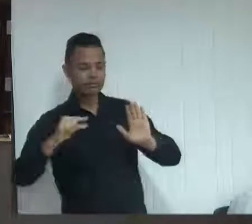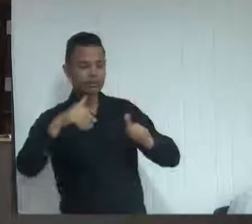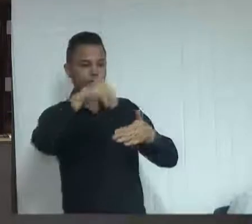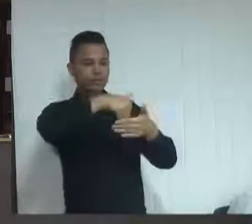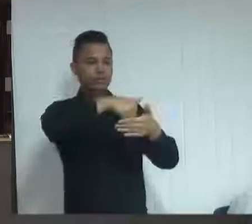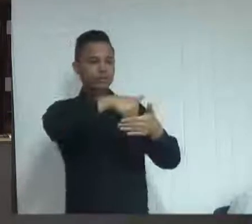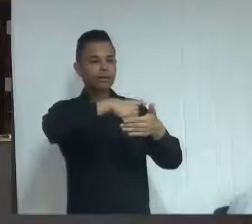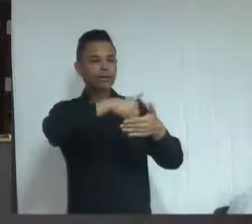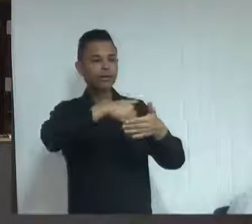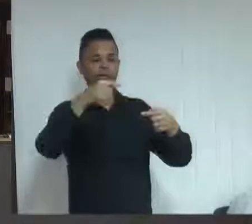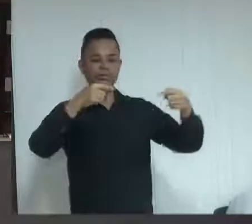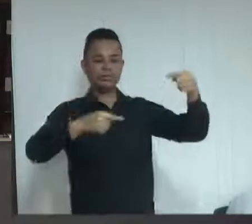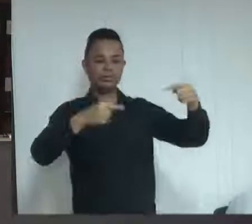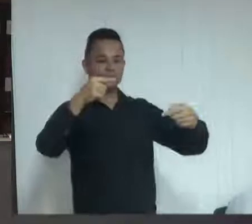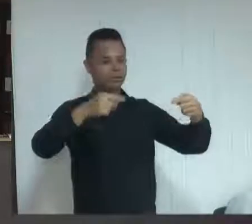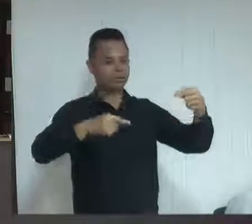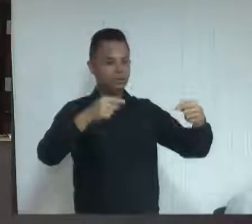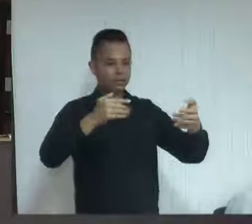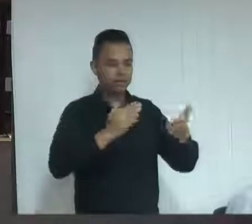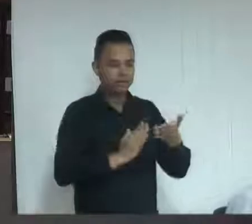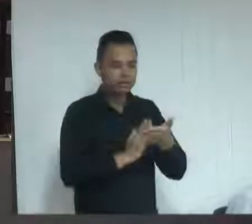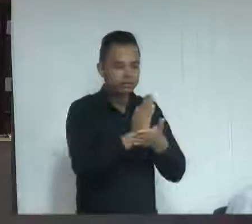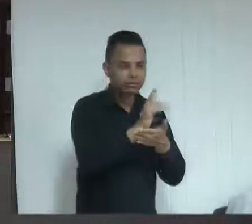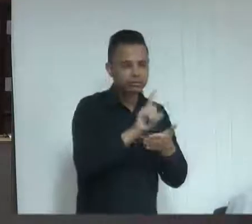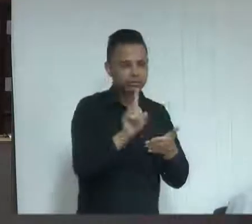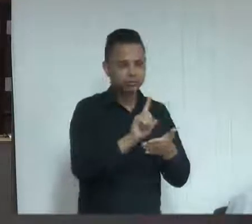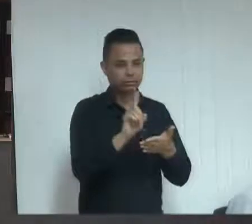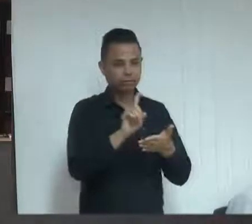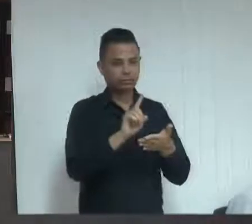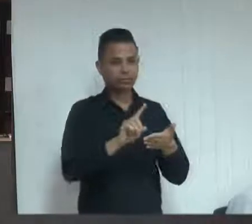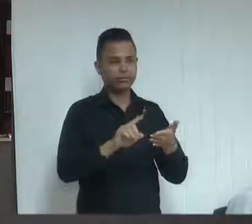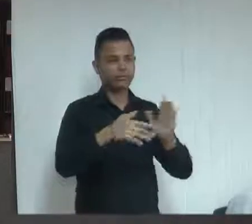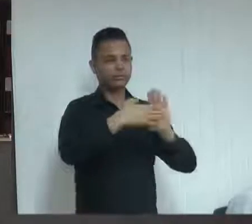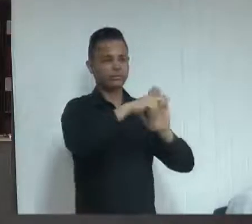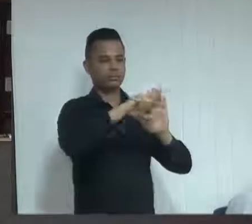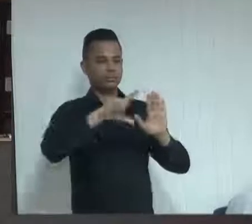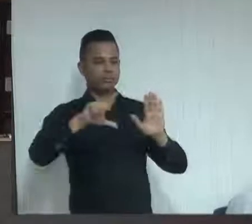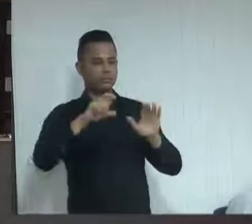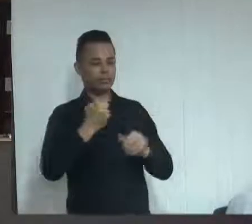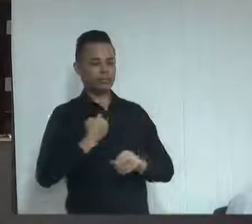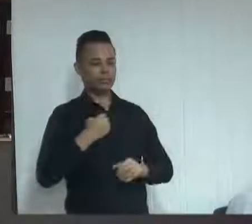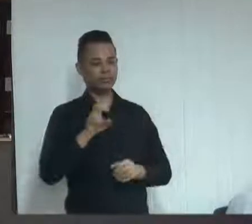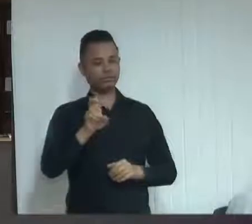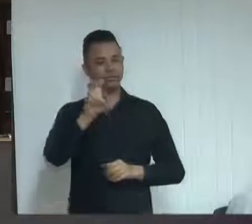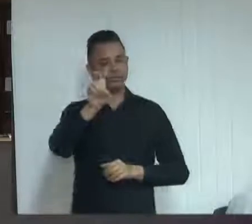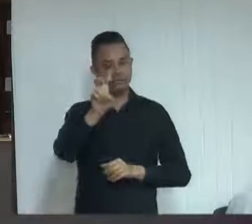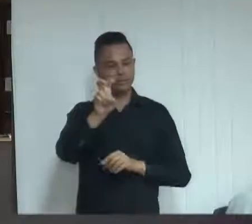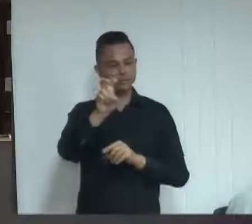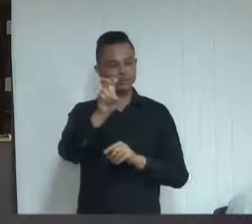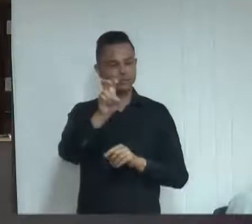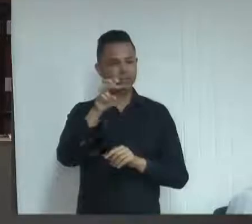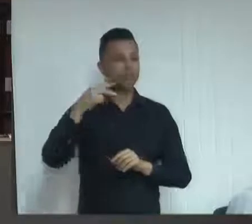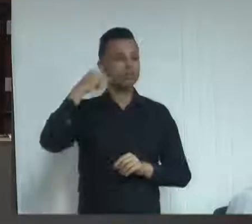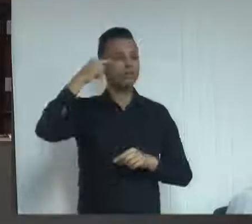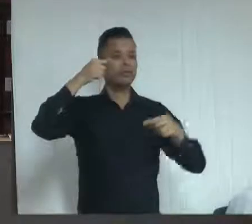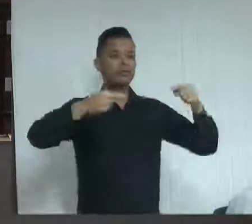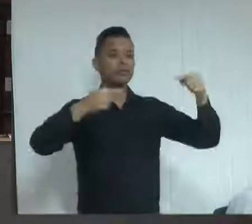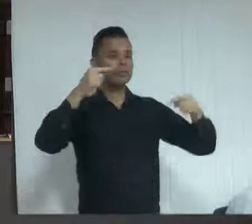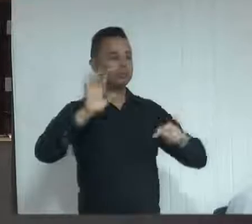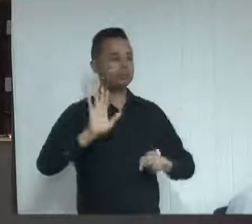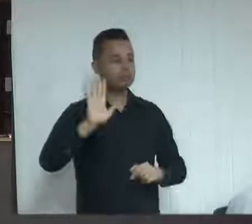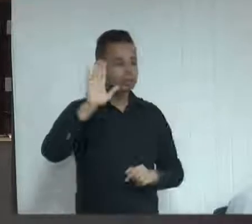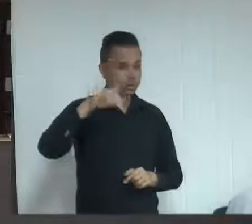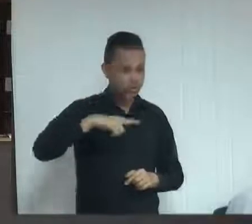votação, discussão única, o projeto de Decreto Legislativo número 5 de 2018. Algum vereador querendo discutir?